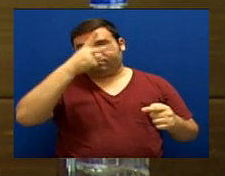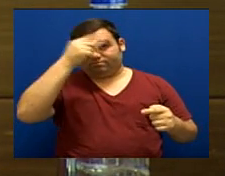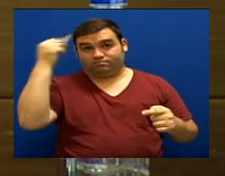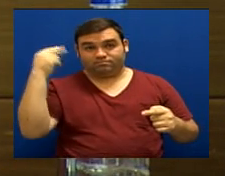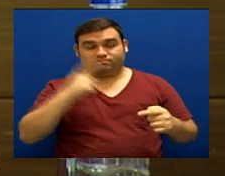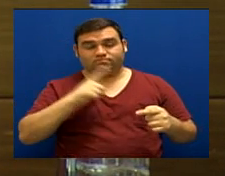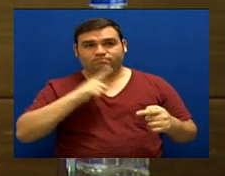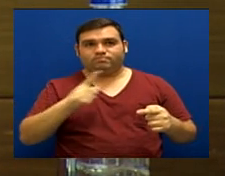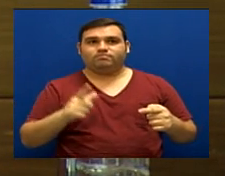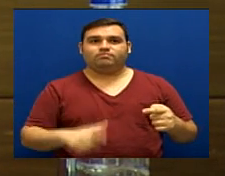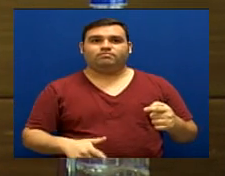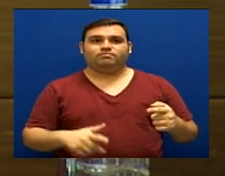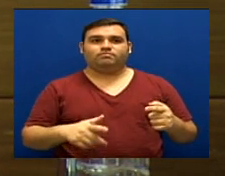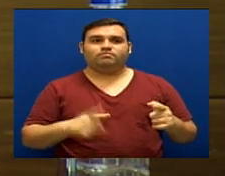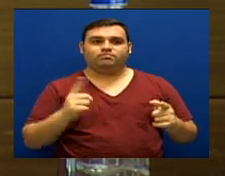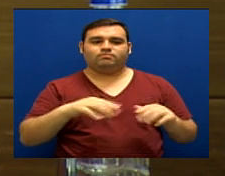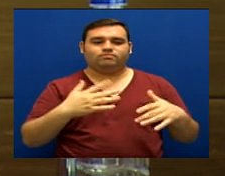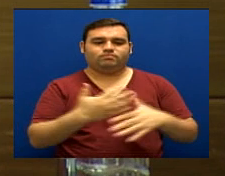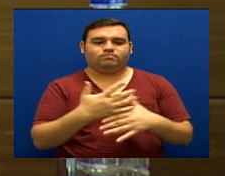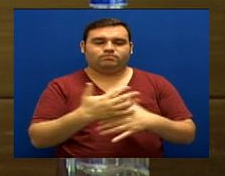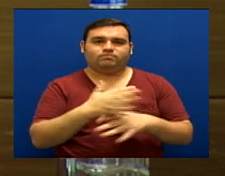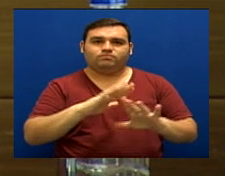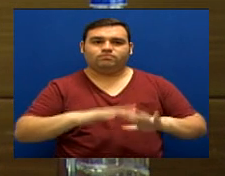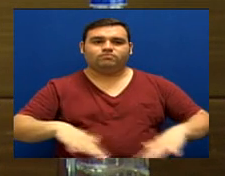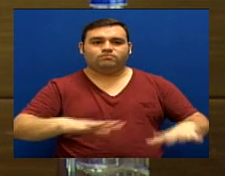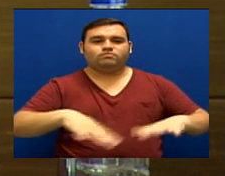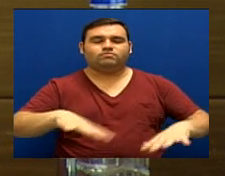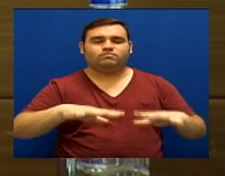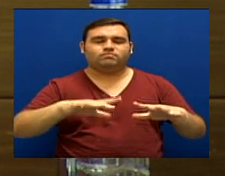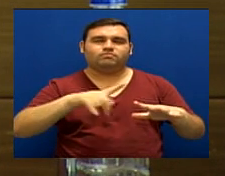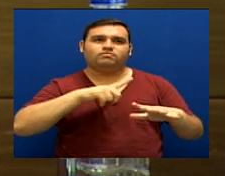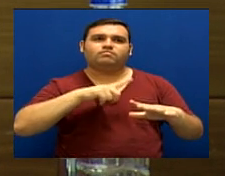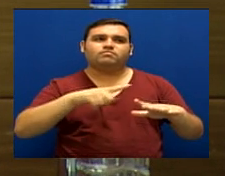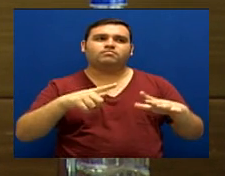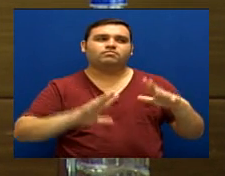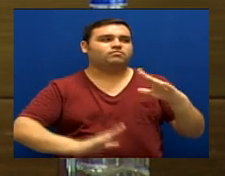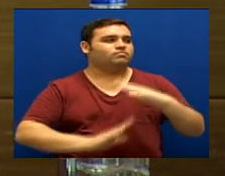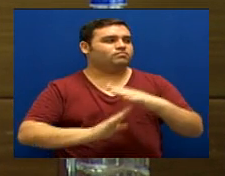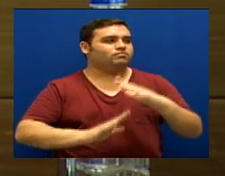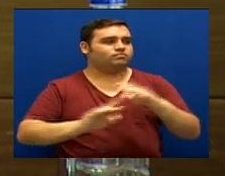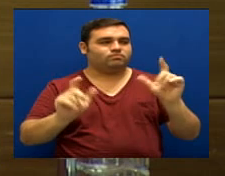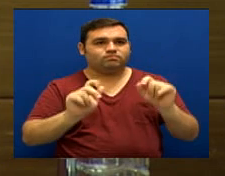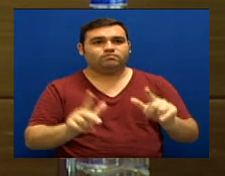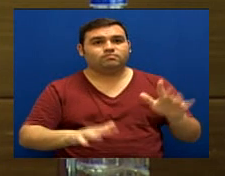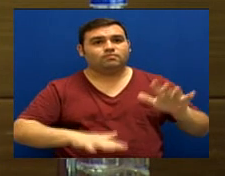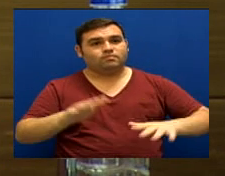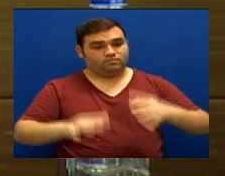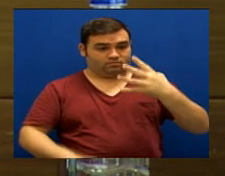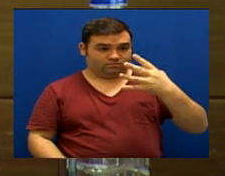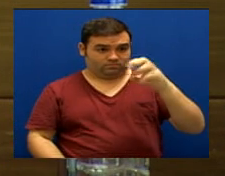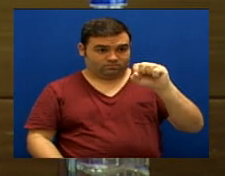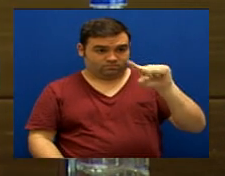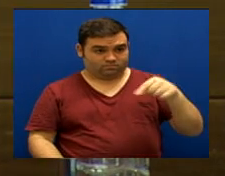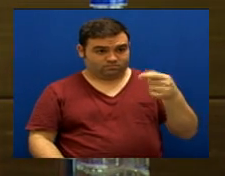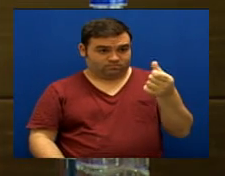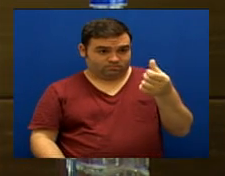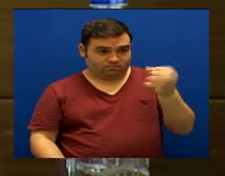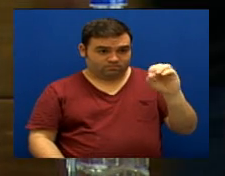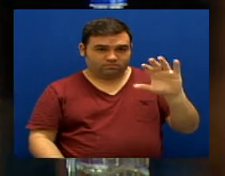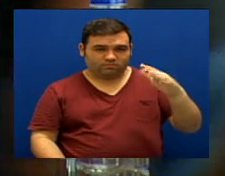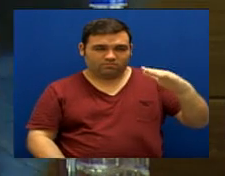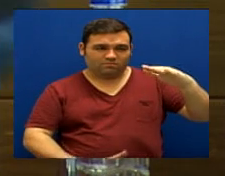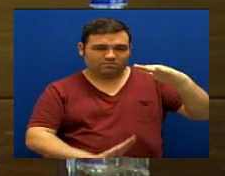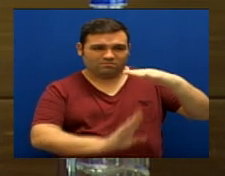né no caso dos municípios né ele tem um limite de alerta quando chega aos 48 e 60